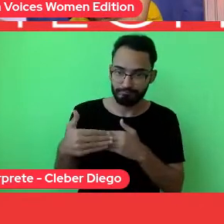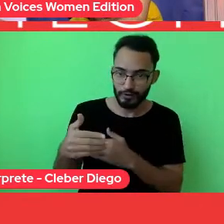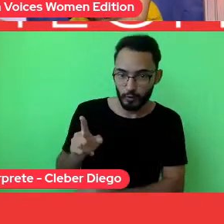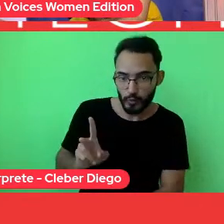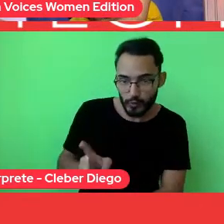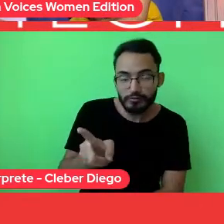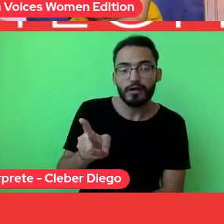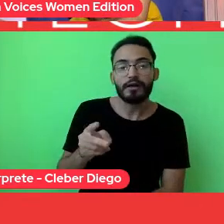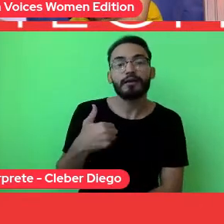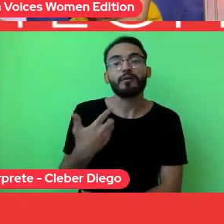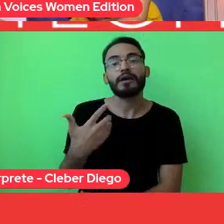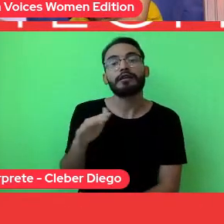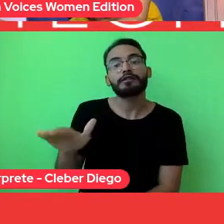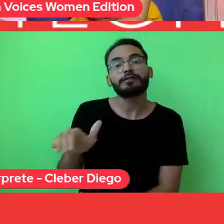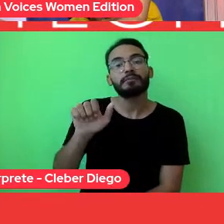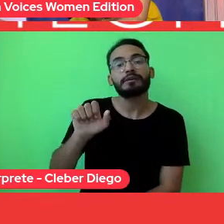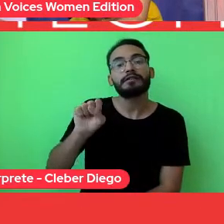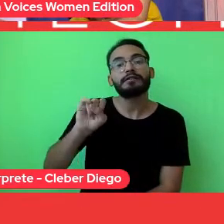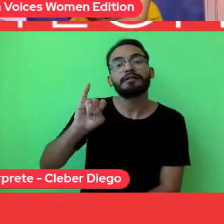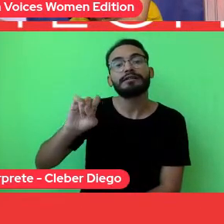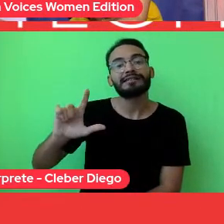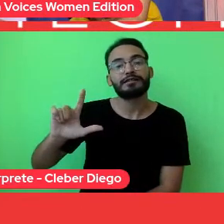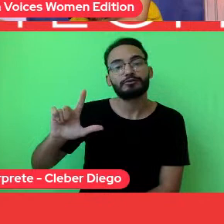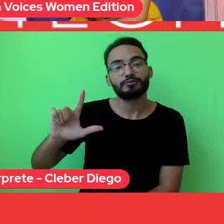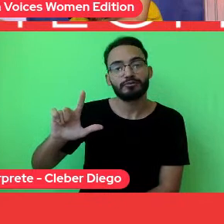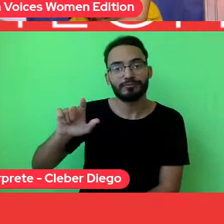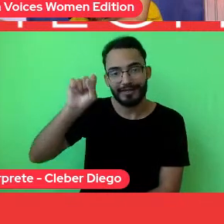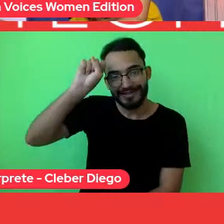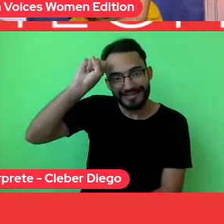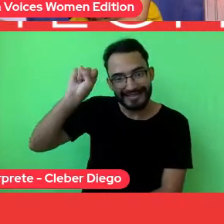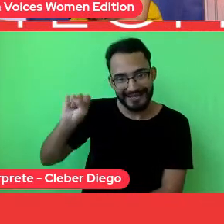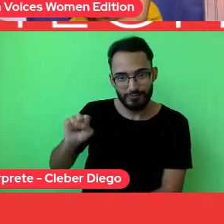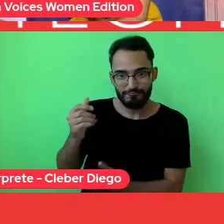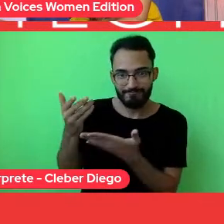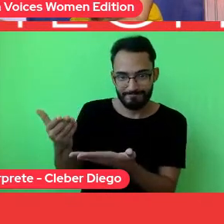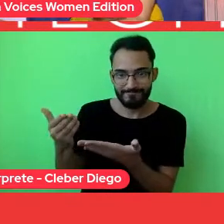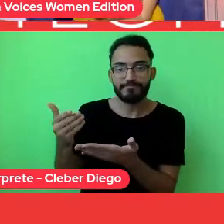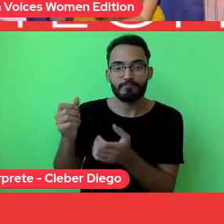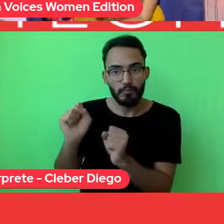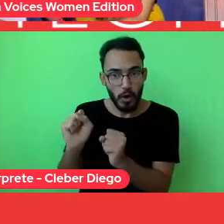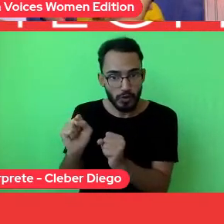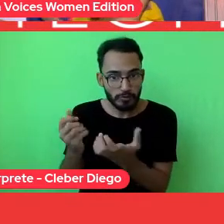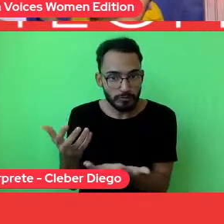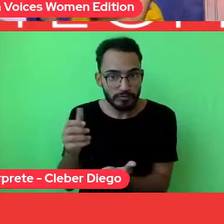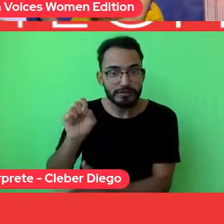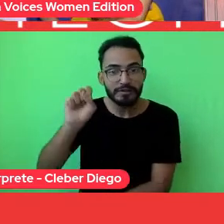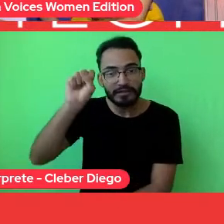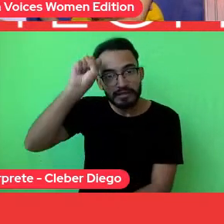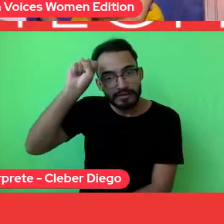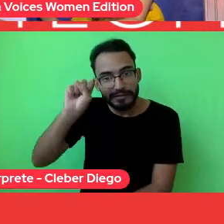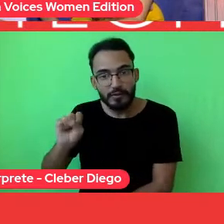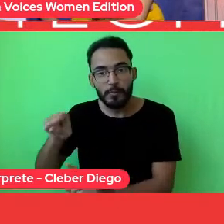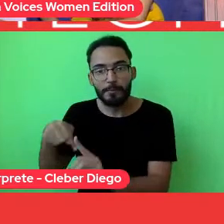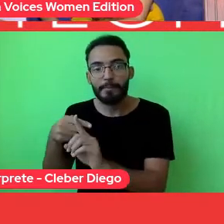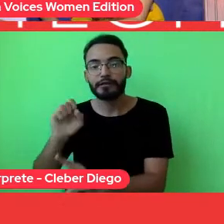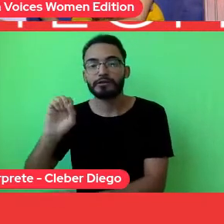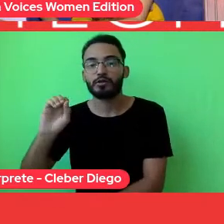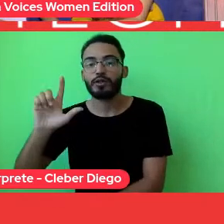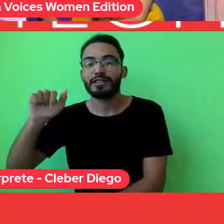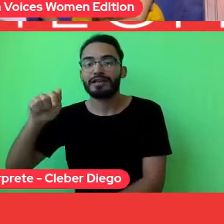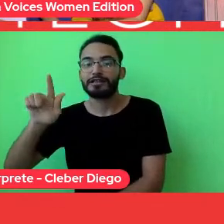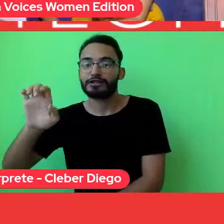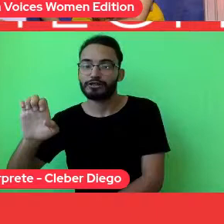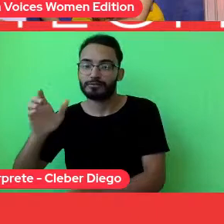gostaria de chamar a Sil e a Sola, quiserem dar uma introdução para a gente sobre isso? Joia, vou começar aqui, Sil,